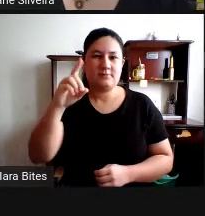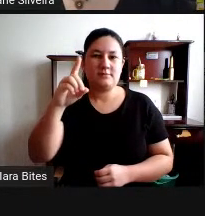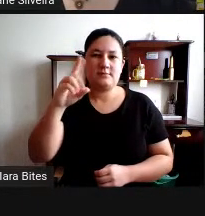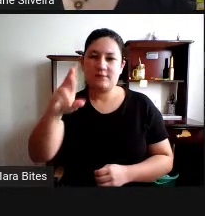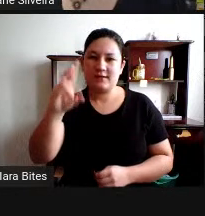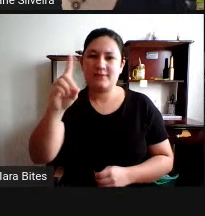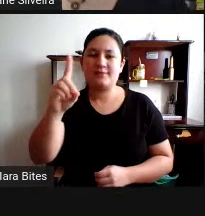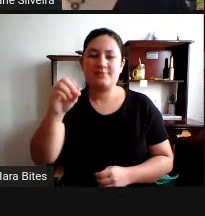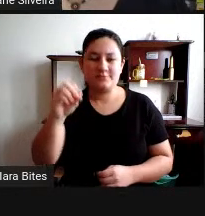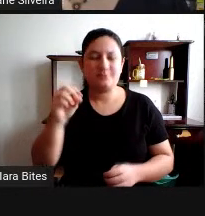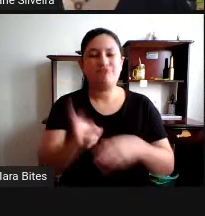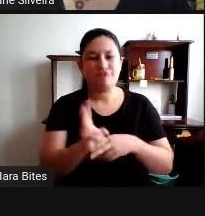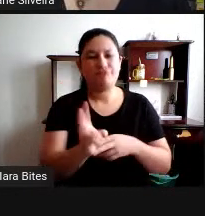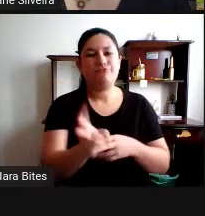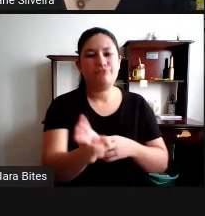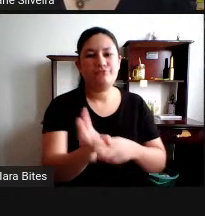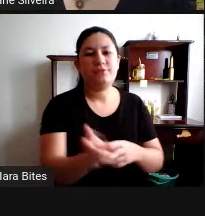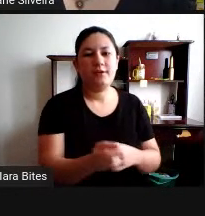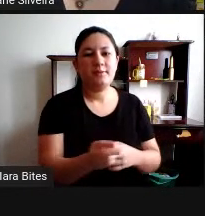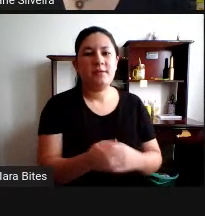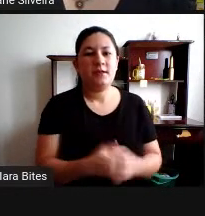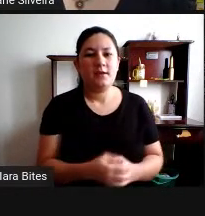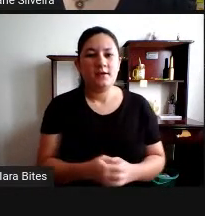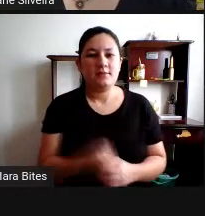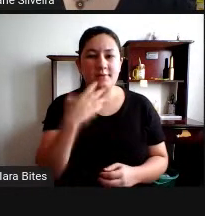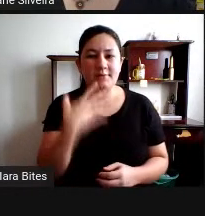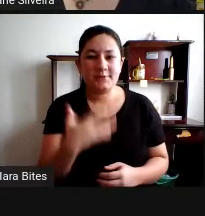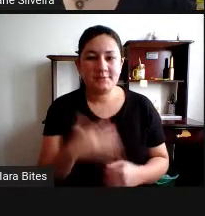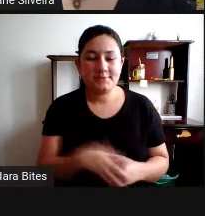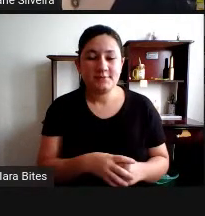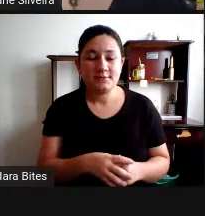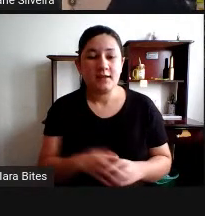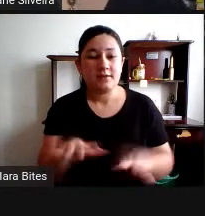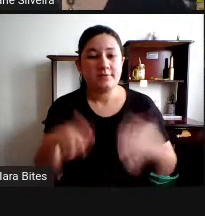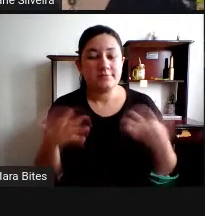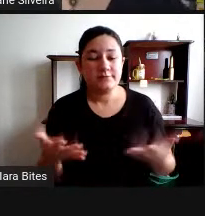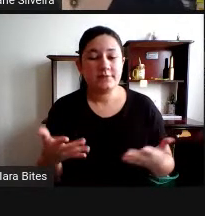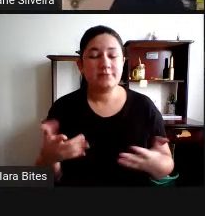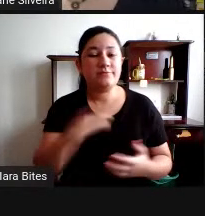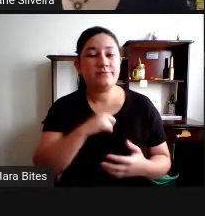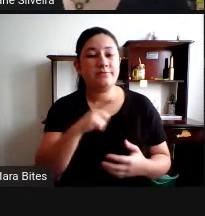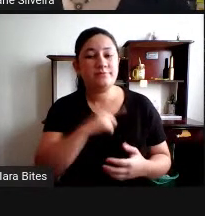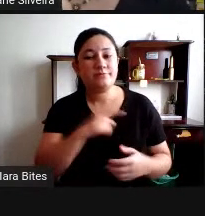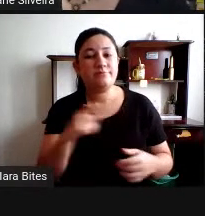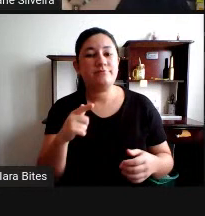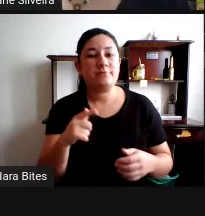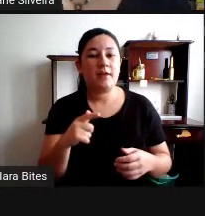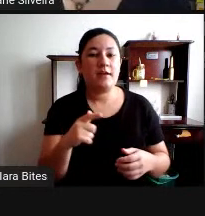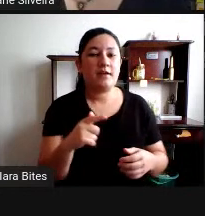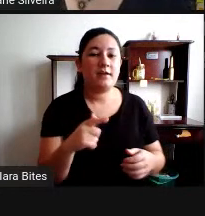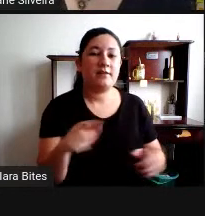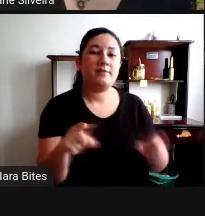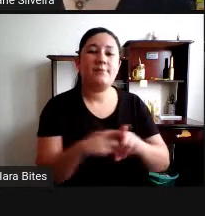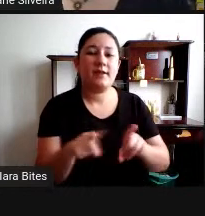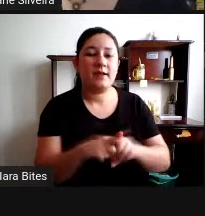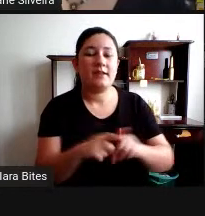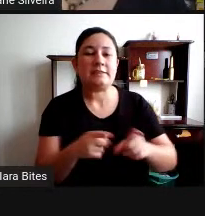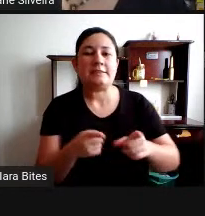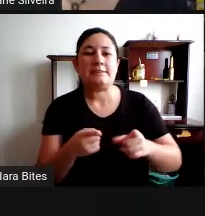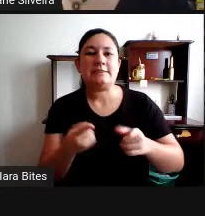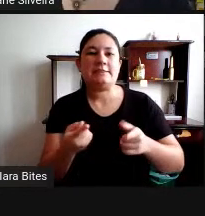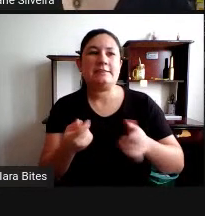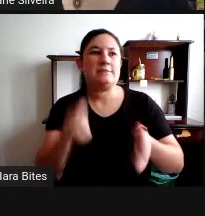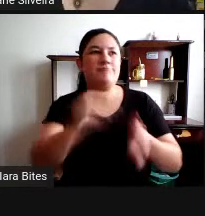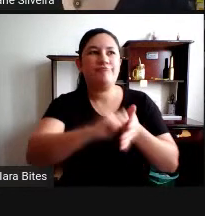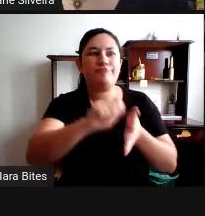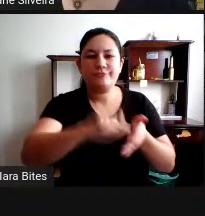por Saussure também não foram definidoras no seu processo de trabalho como linguista.